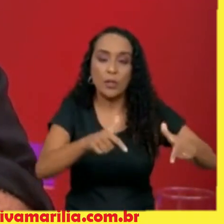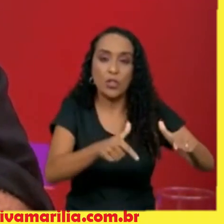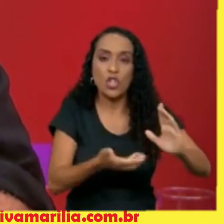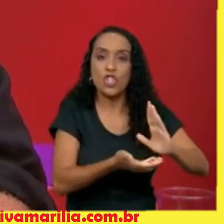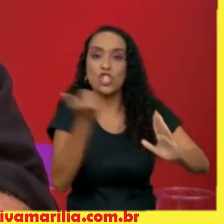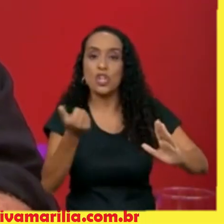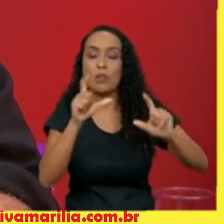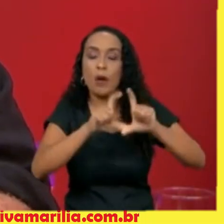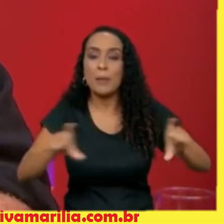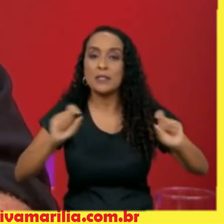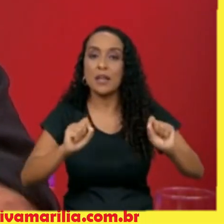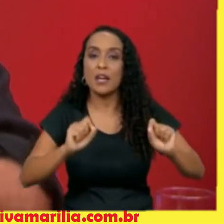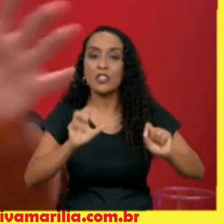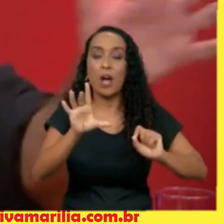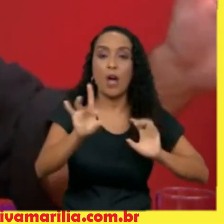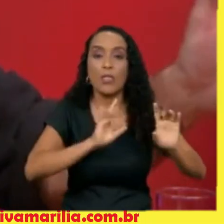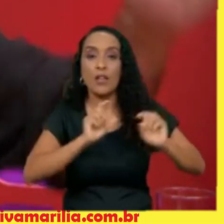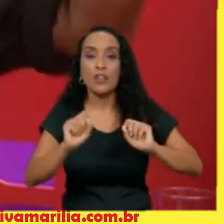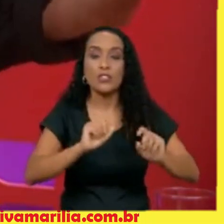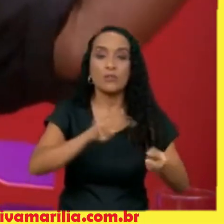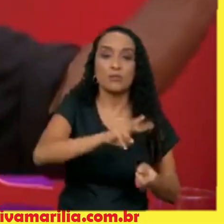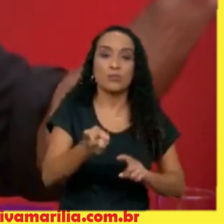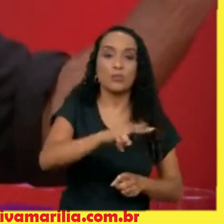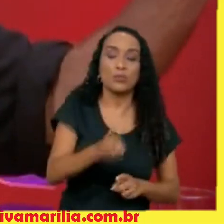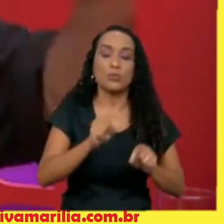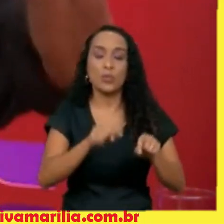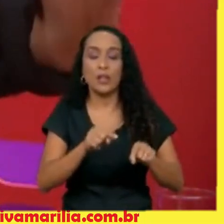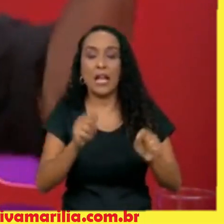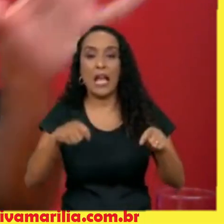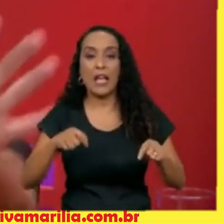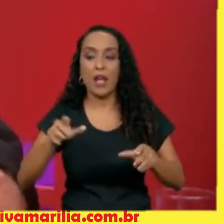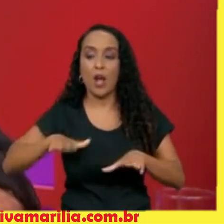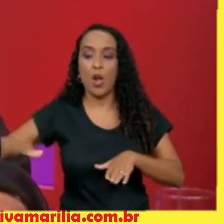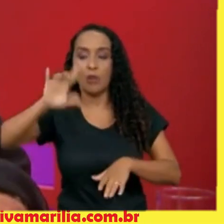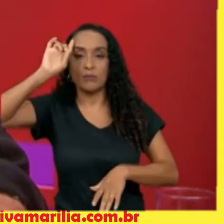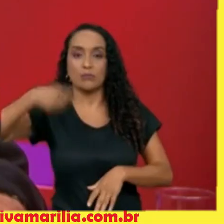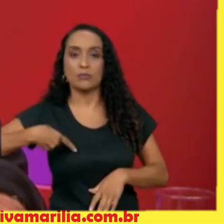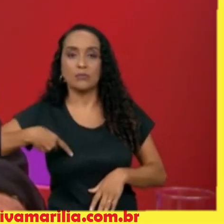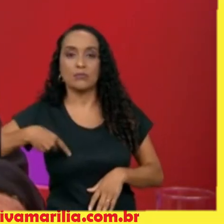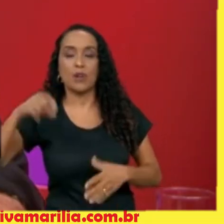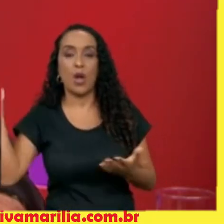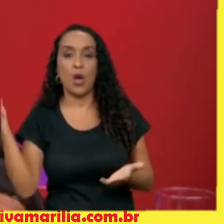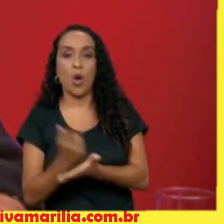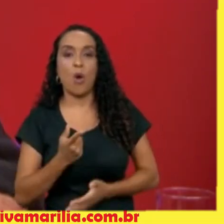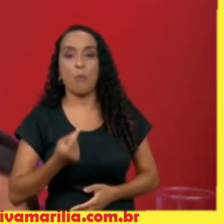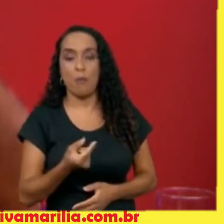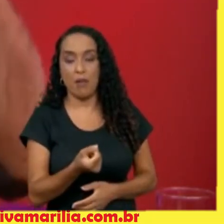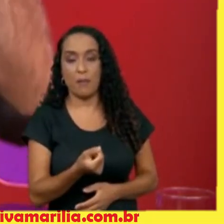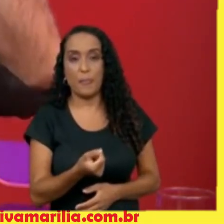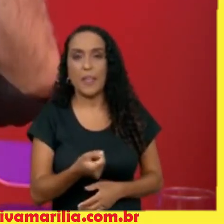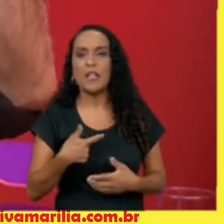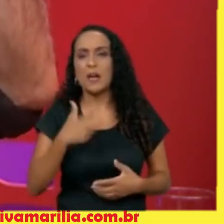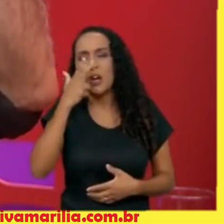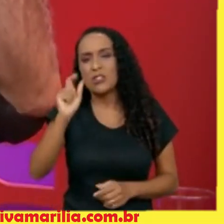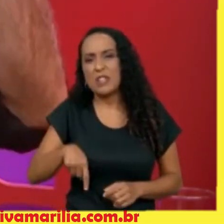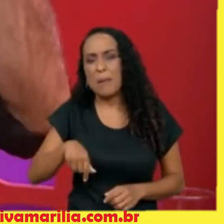mensagem alternativa àquela que os meios dominantes são comprados pelo dinheiro oferecem e tal. Eu acho que a questão